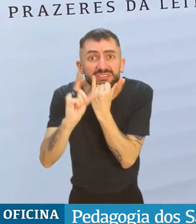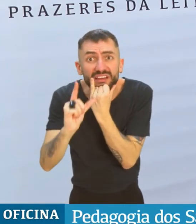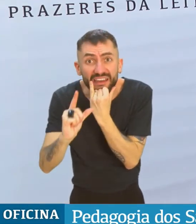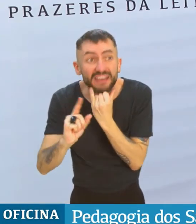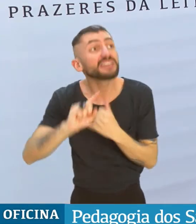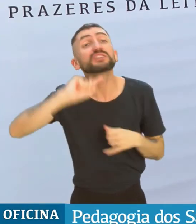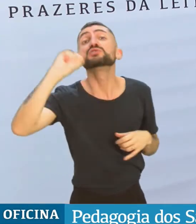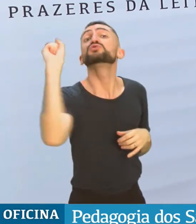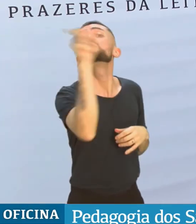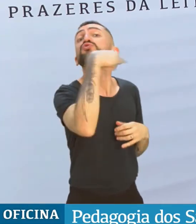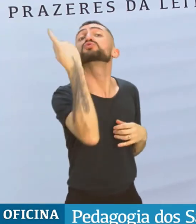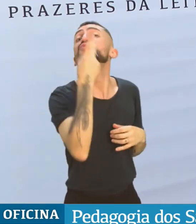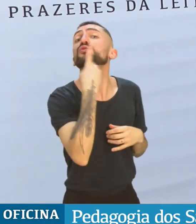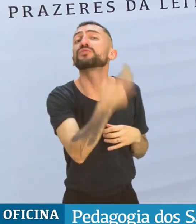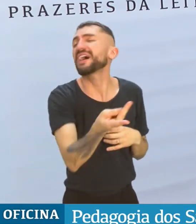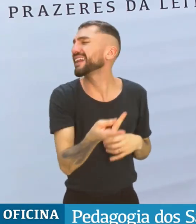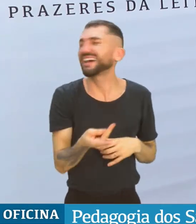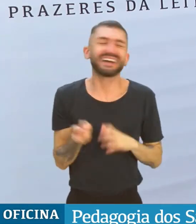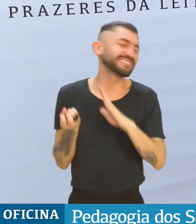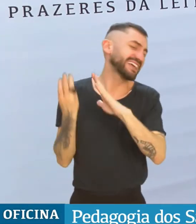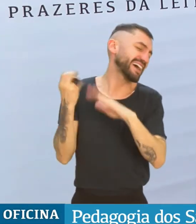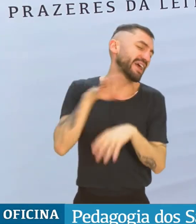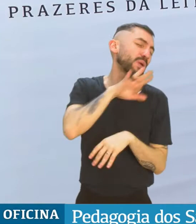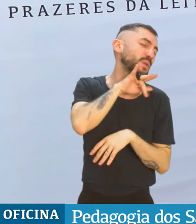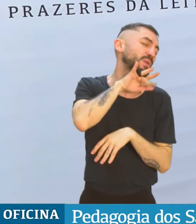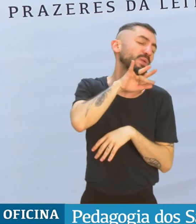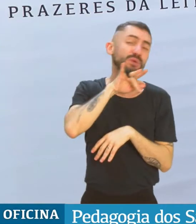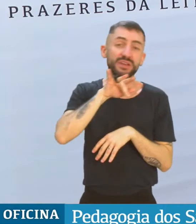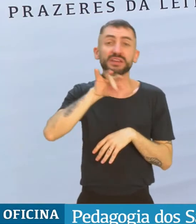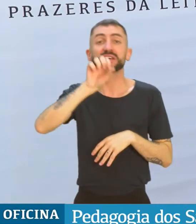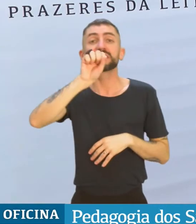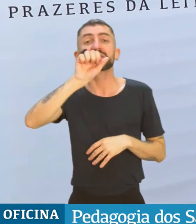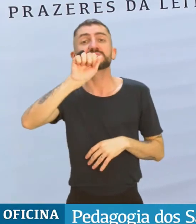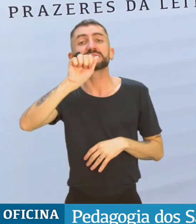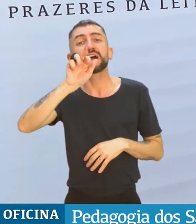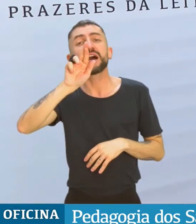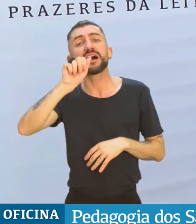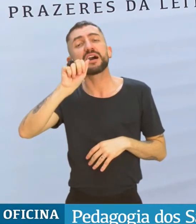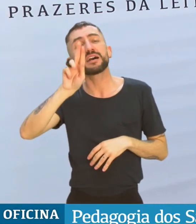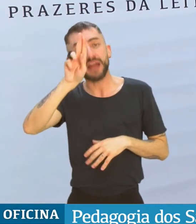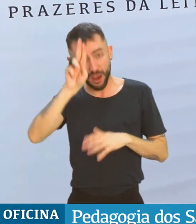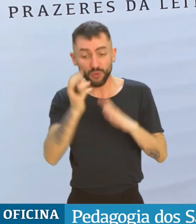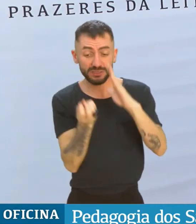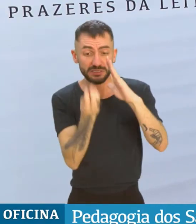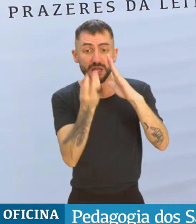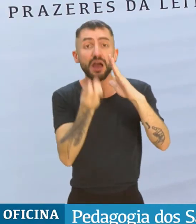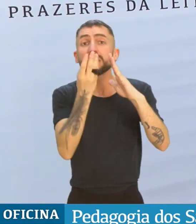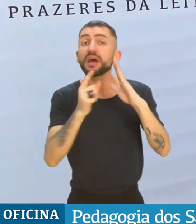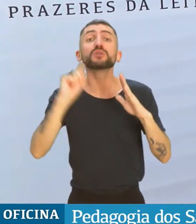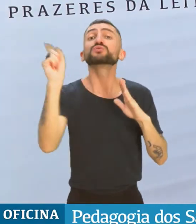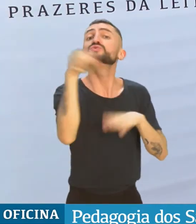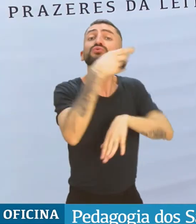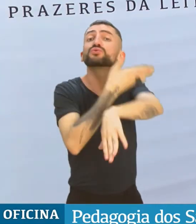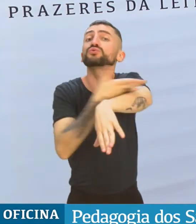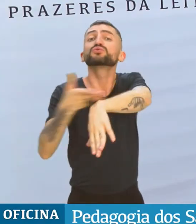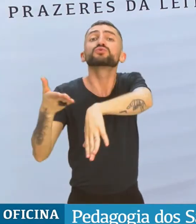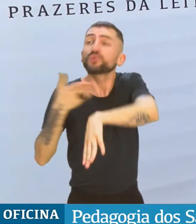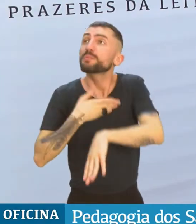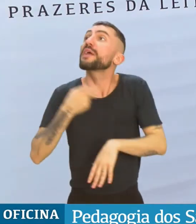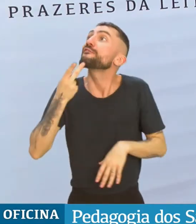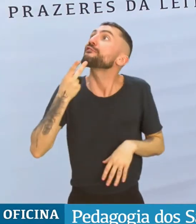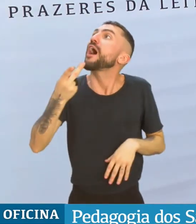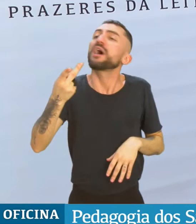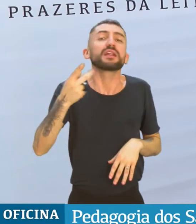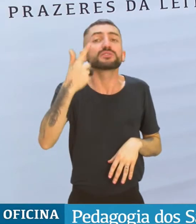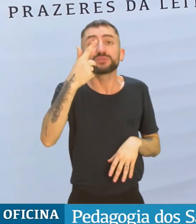vai se espalhar. Sarau já é uma palavra que não é muito comum no nosso vocabulário, assim como literatura,